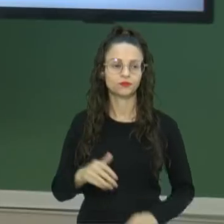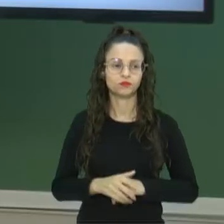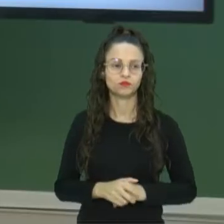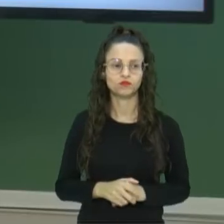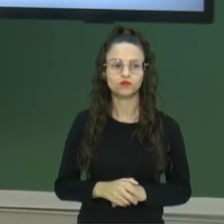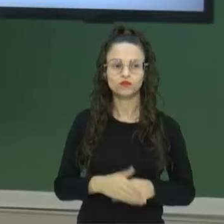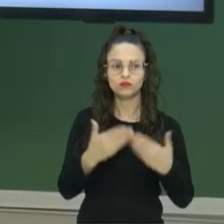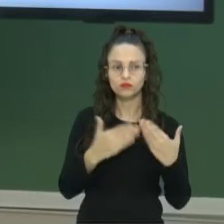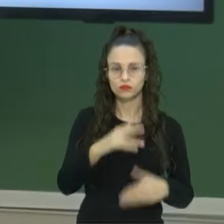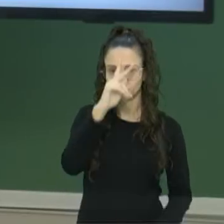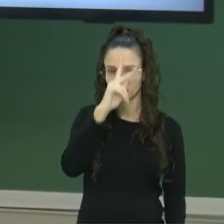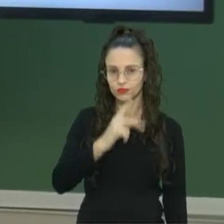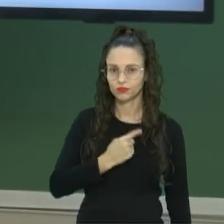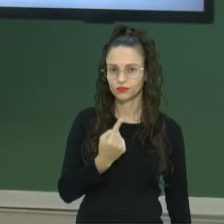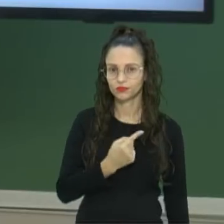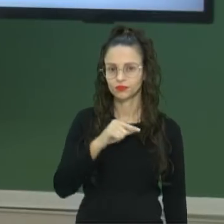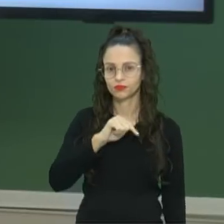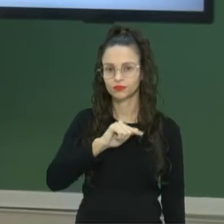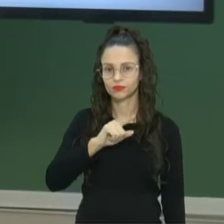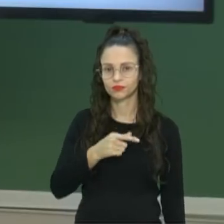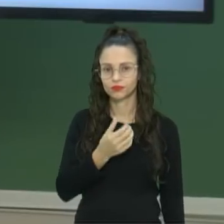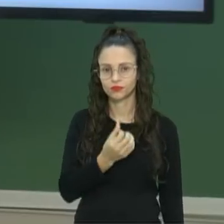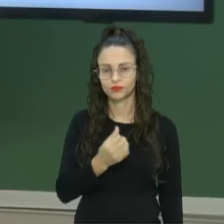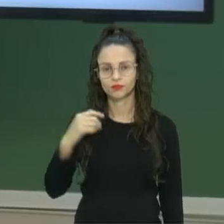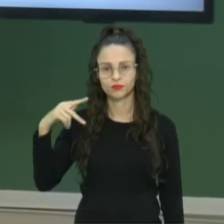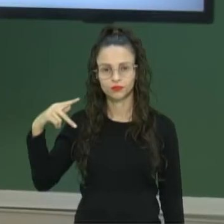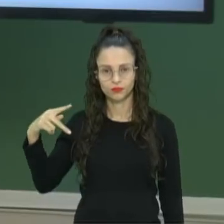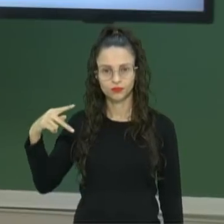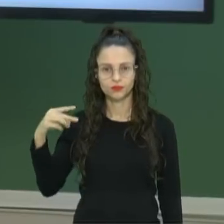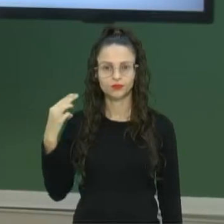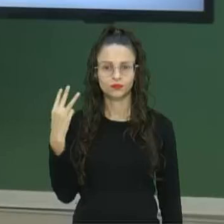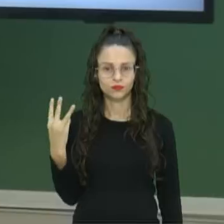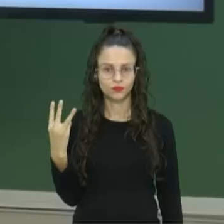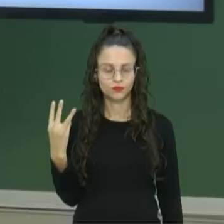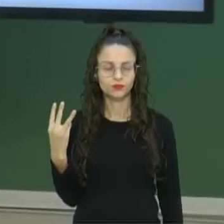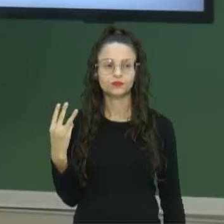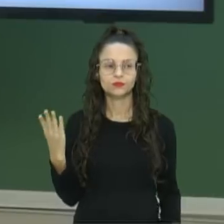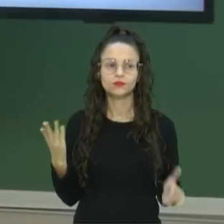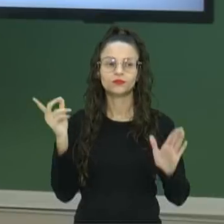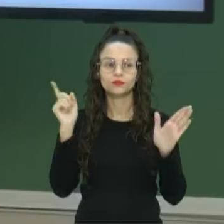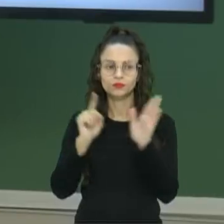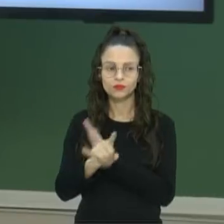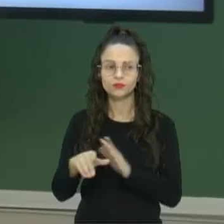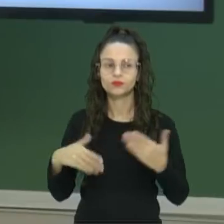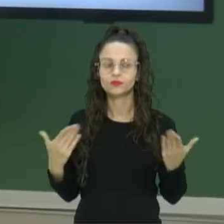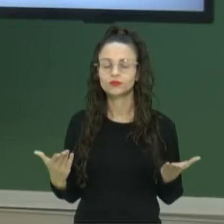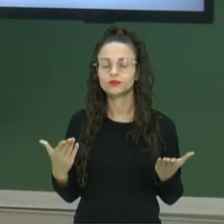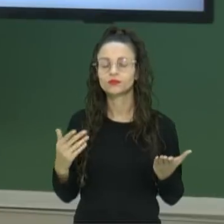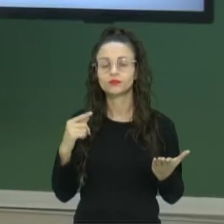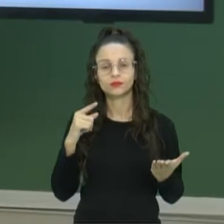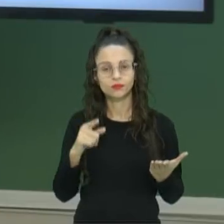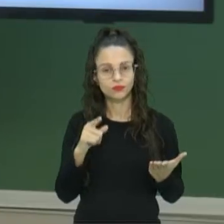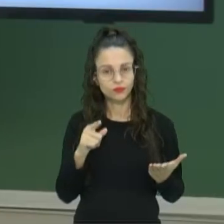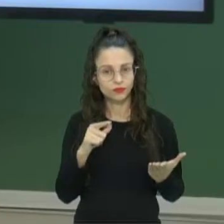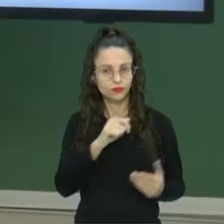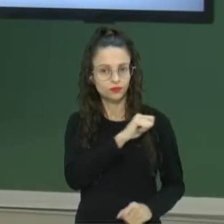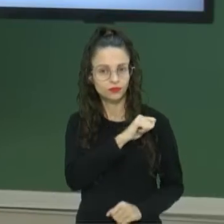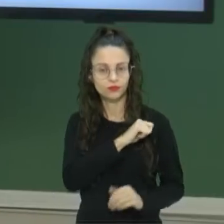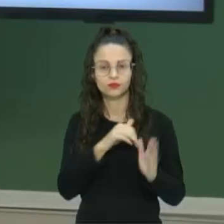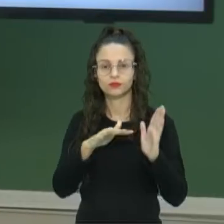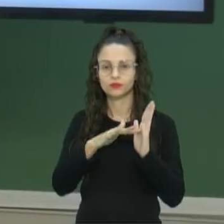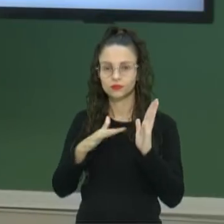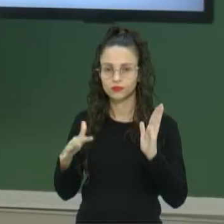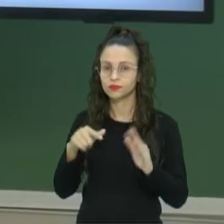prova individual tirou 7, 6 e tem peso 3. E a minha pergunta é, qual foi a média desse aluno